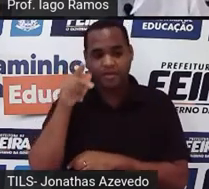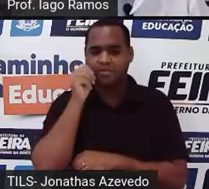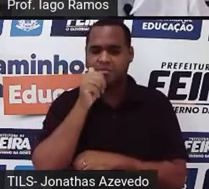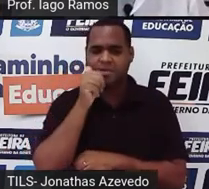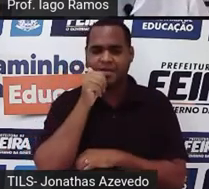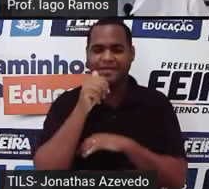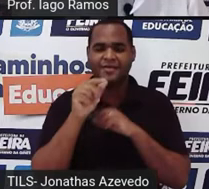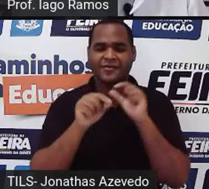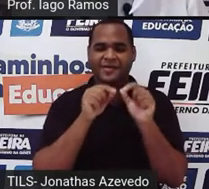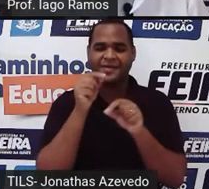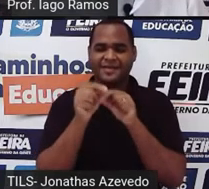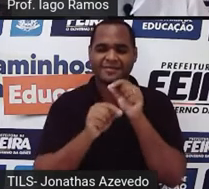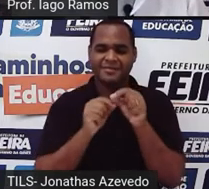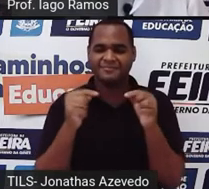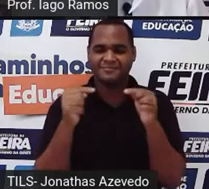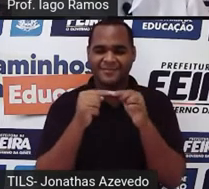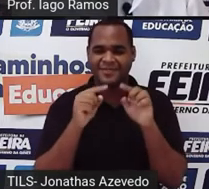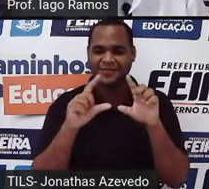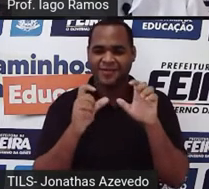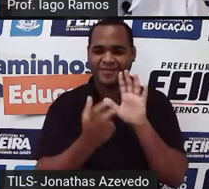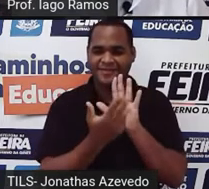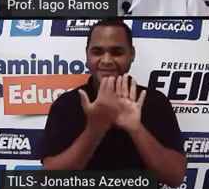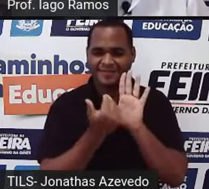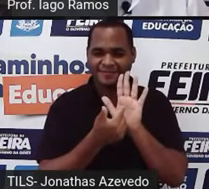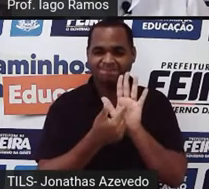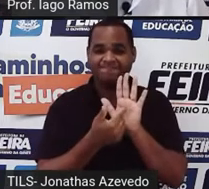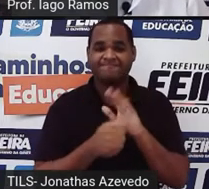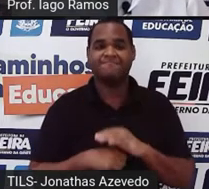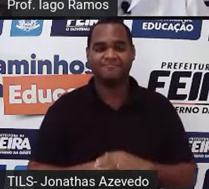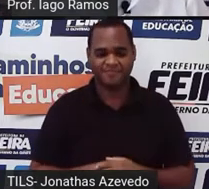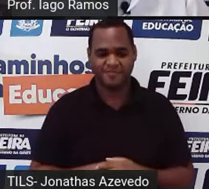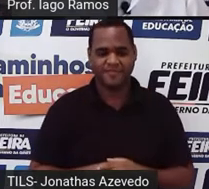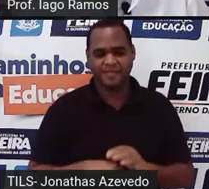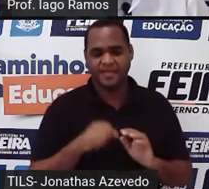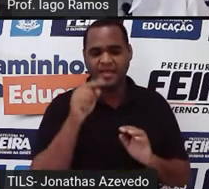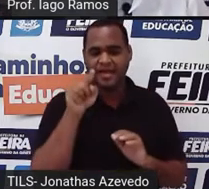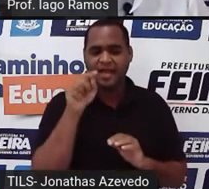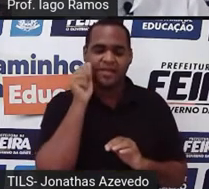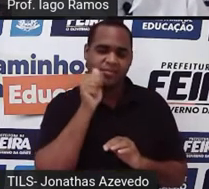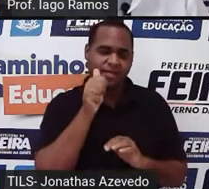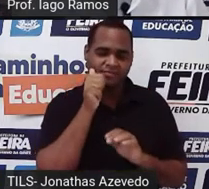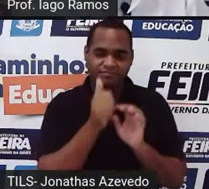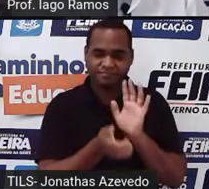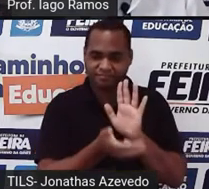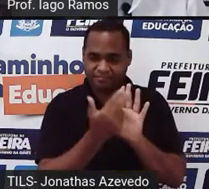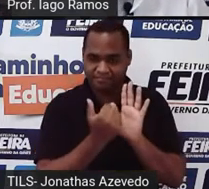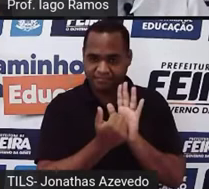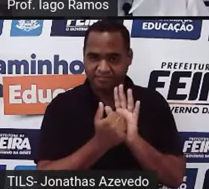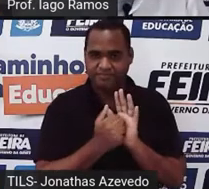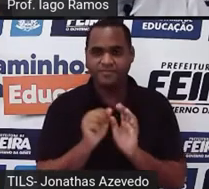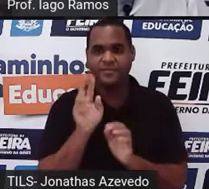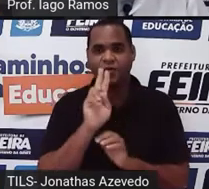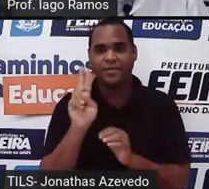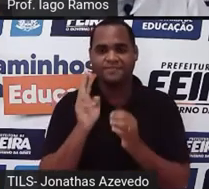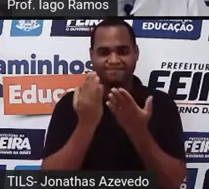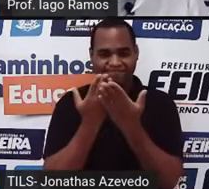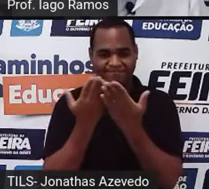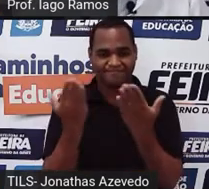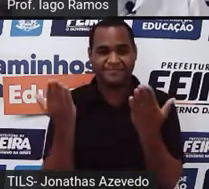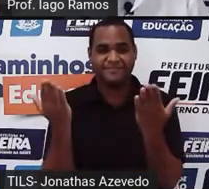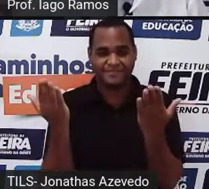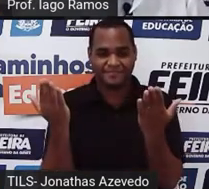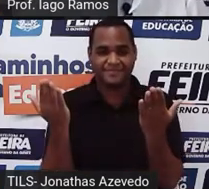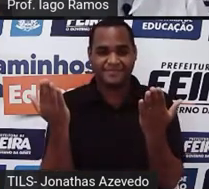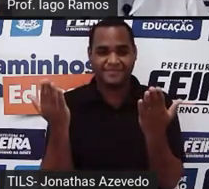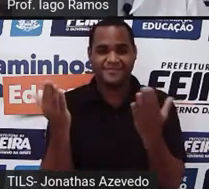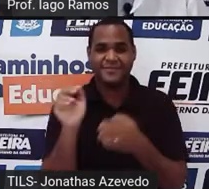aqui que apareceu na imagem, tá? Essa mulher que apareceu na imagem é a Katherine Johnson. Acho